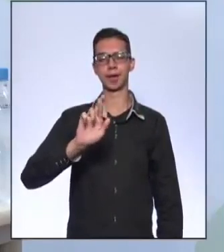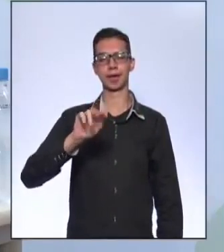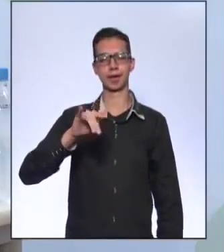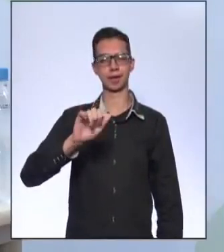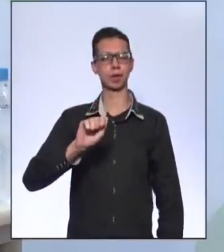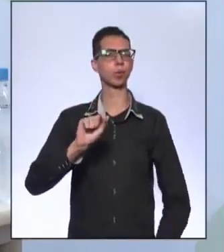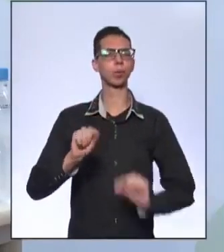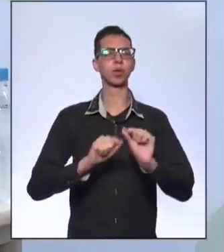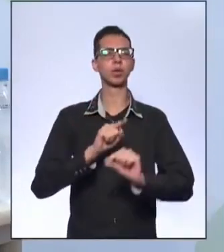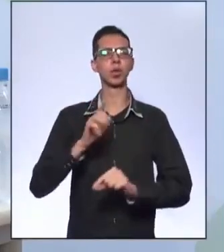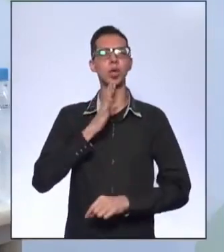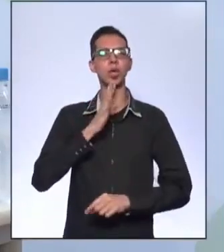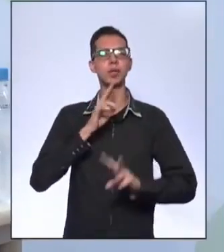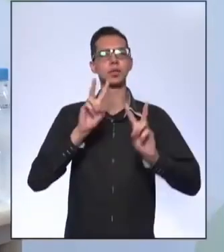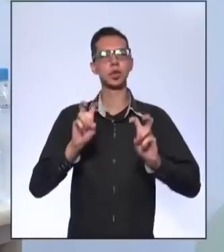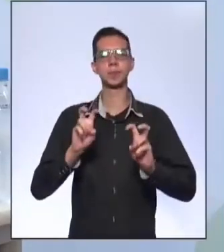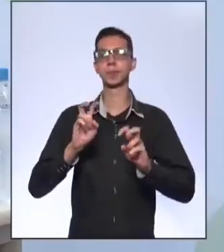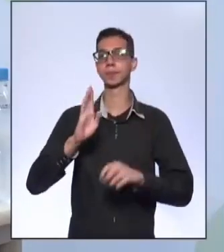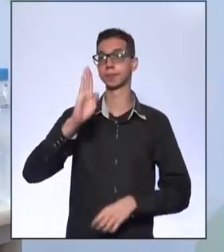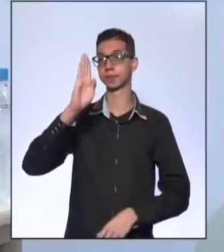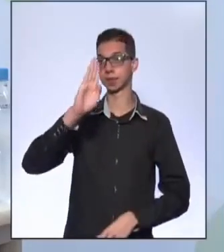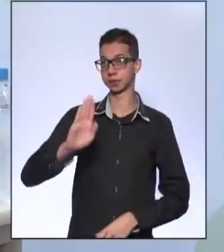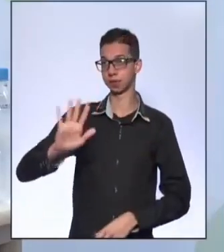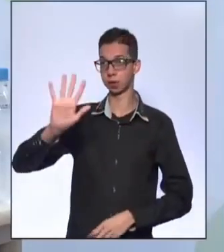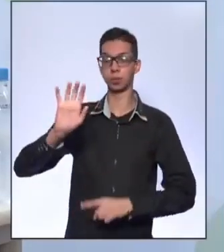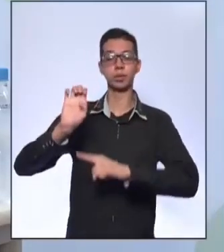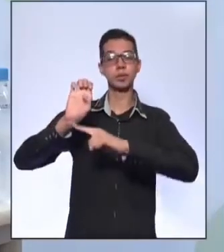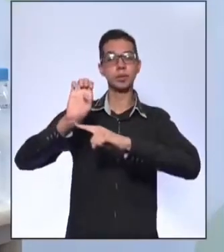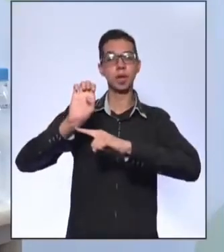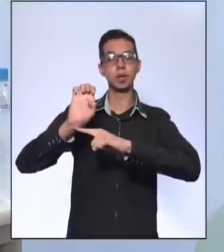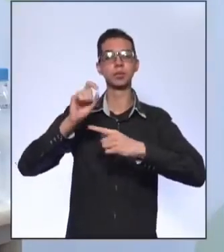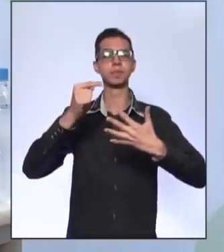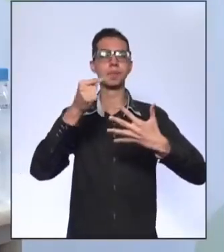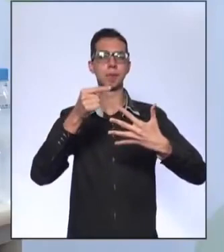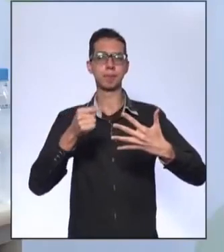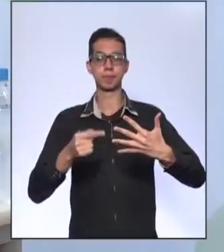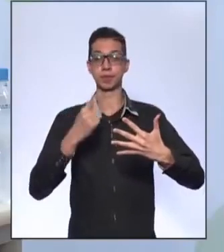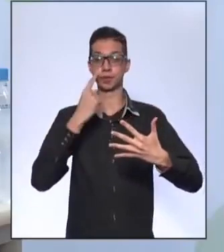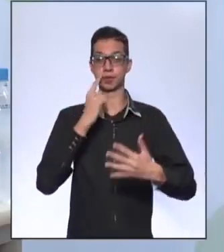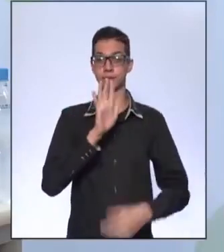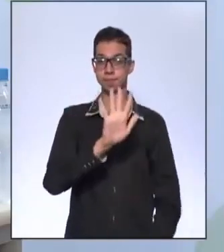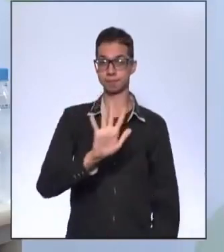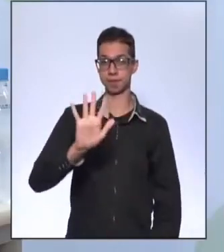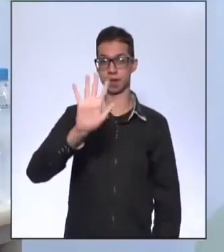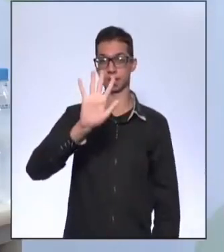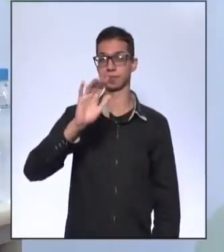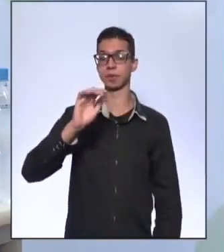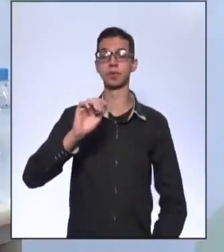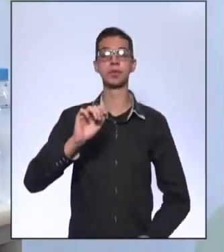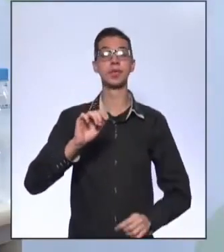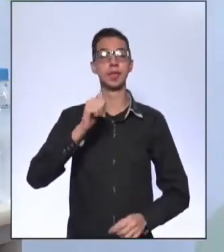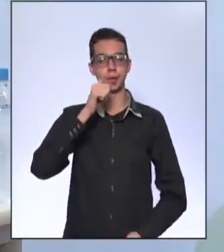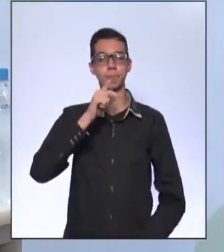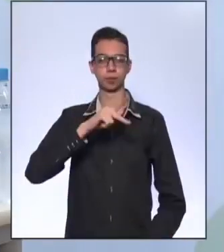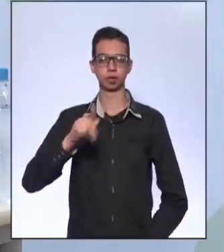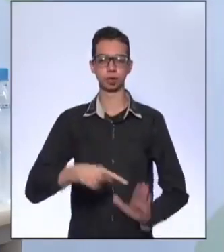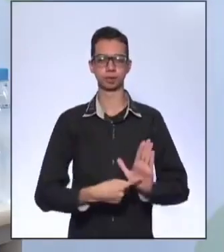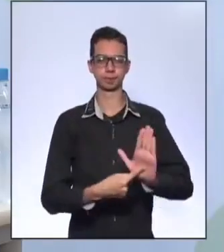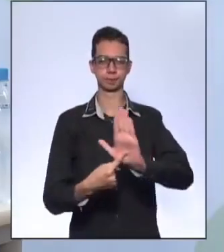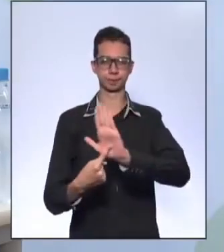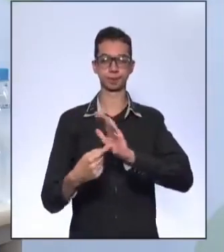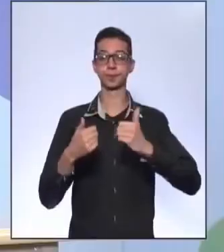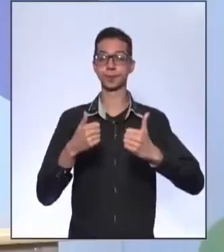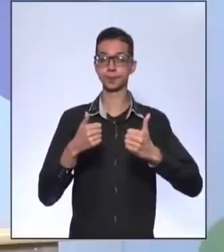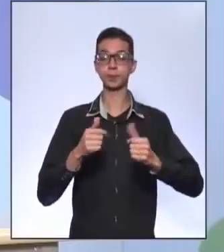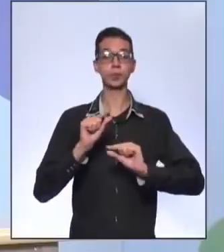questão e do Brasil e dos seus estados Então nós vamos pega uma leitura de análise do mapa que a professora Luís vai apresentar para vocês aí isso